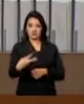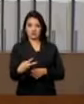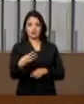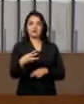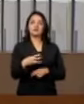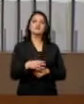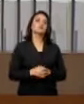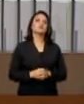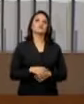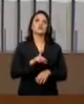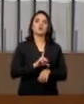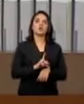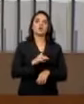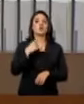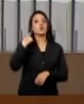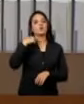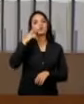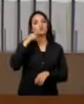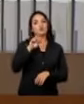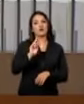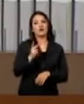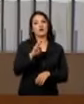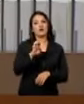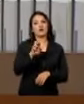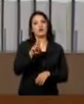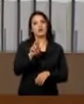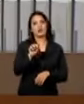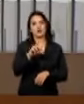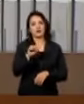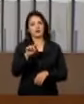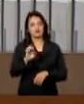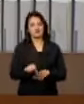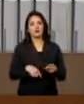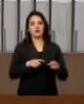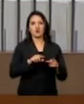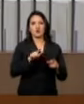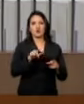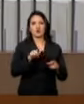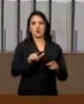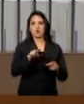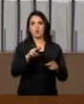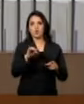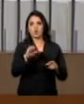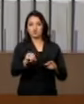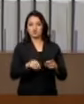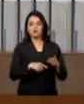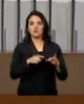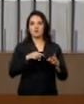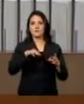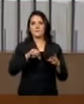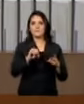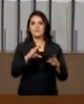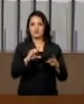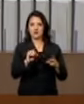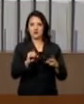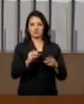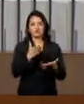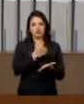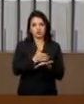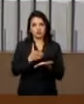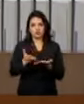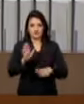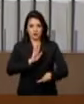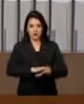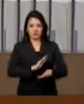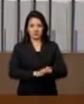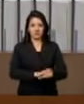doutores Heracles Marconi Góes Silva, Lúcio Adolfo da Silva e Marco Vinícius Pereira de Carvalho dividirão o tempo. Na ação